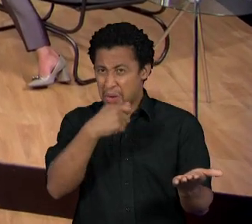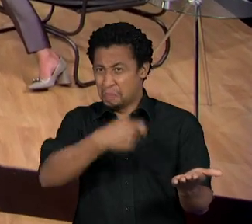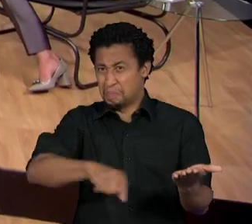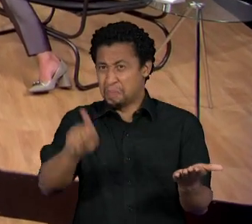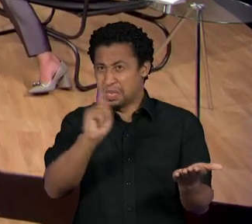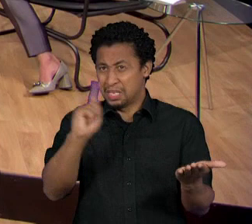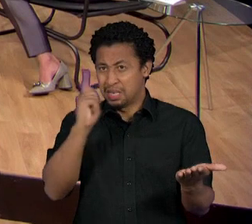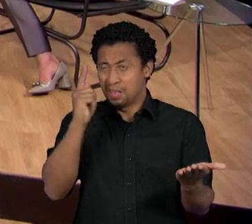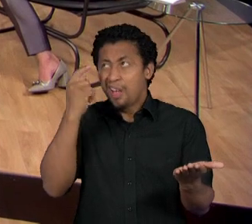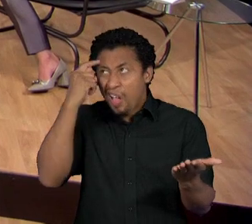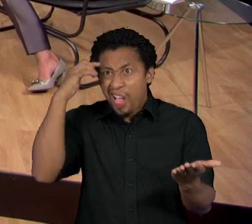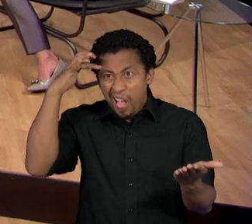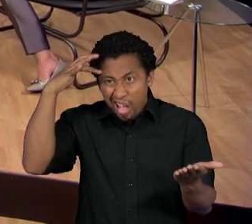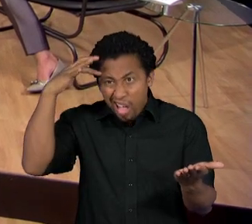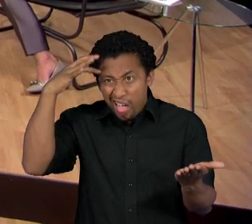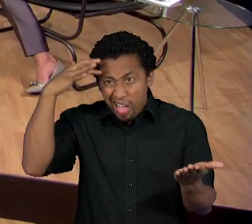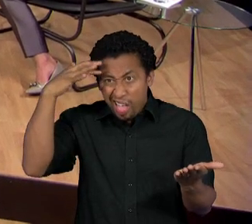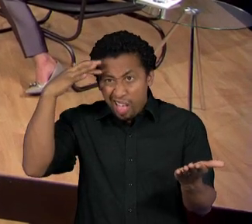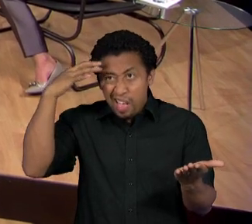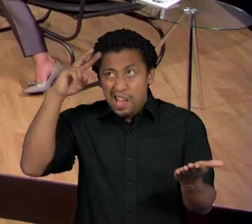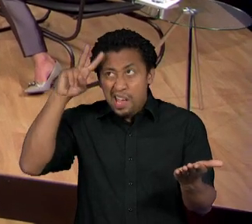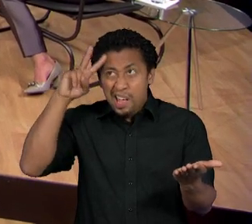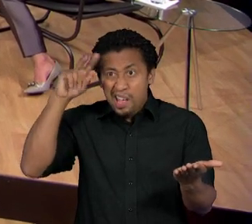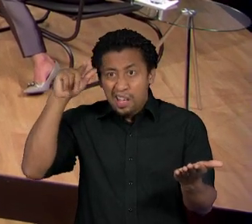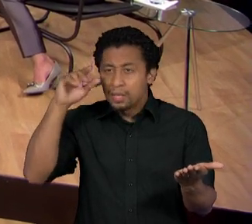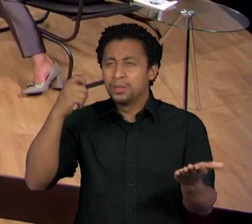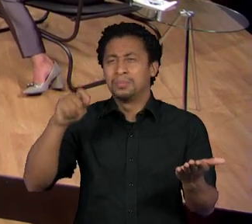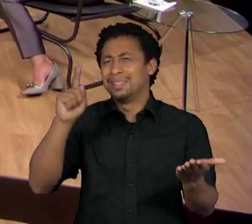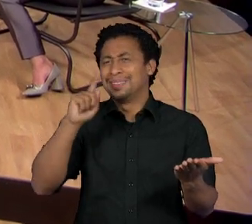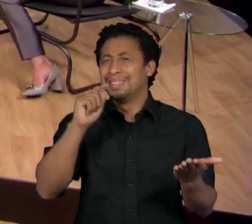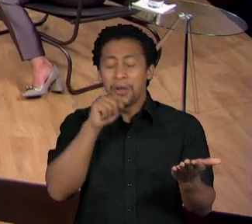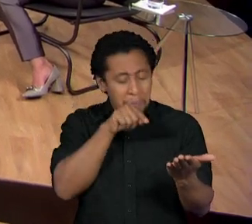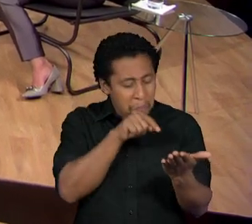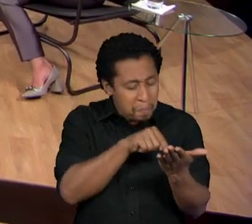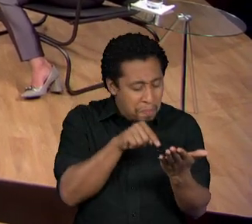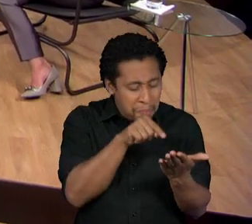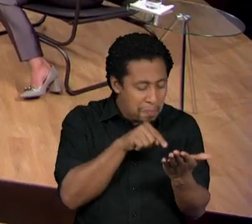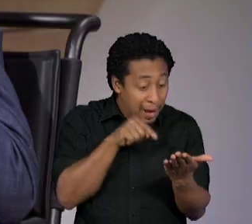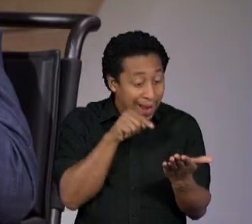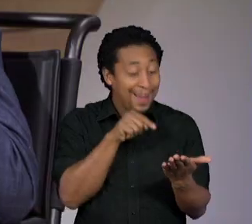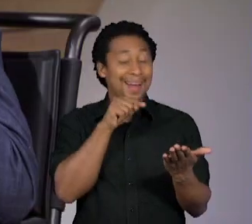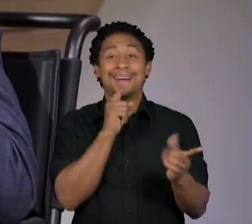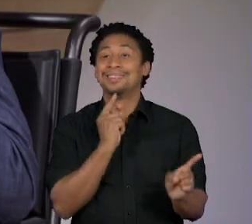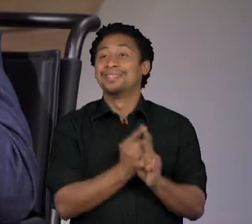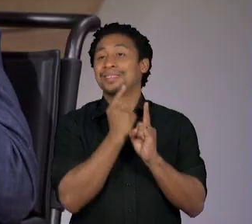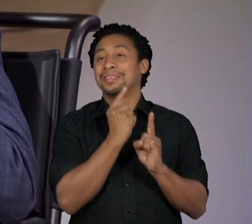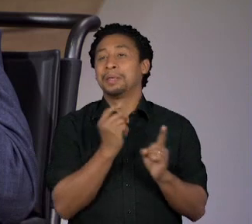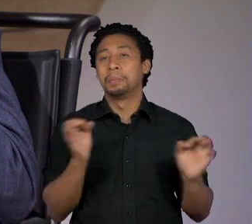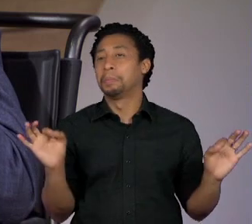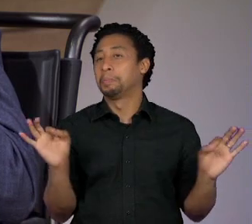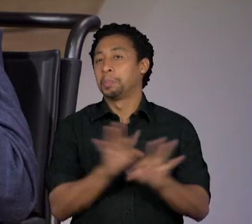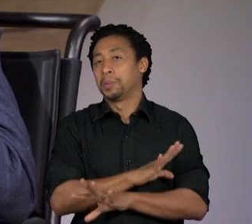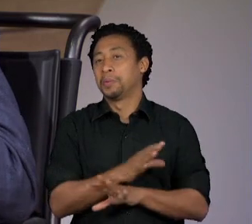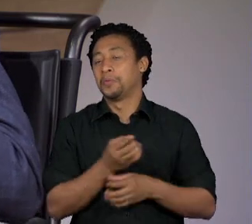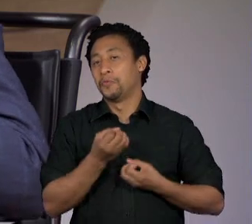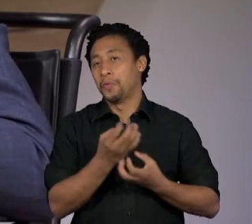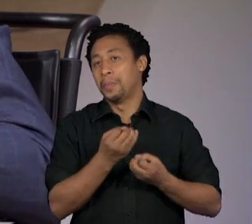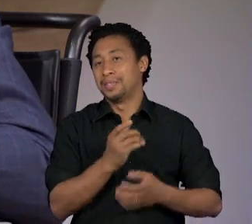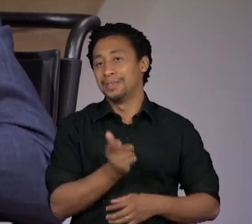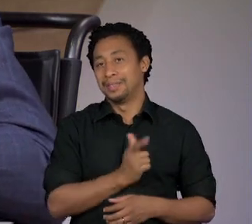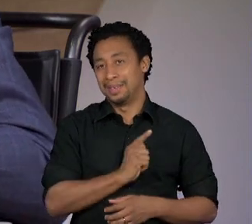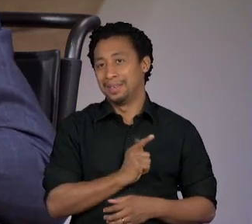cérebro. Você vai lá e olha a informação, né? Então, sim, a tecnologia ela ajuda